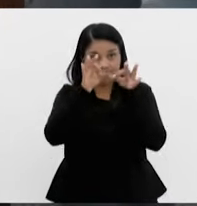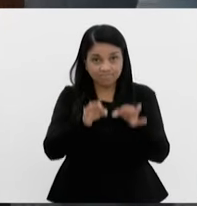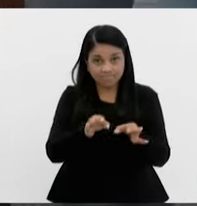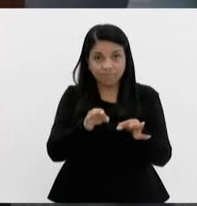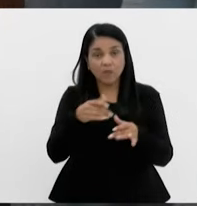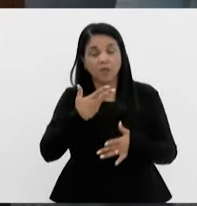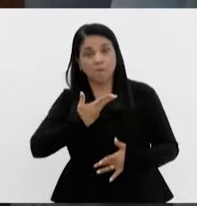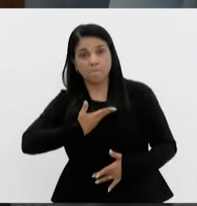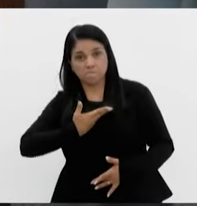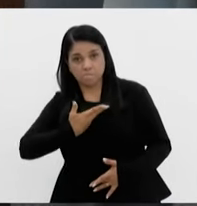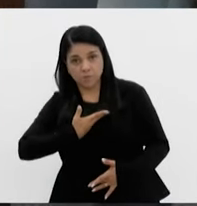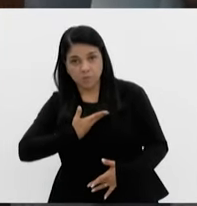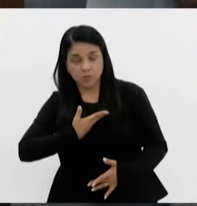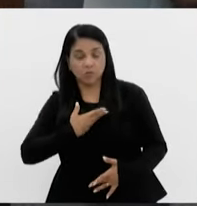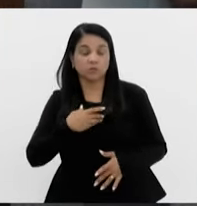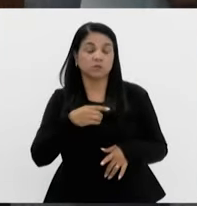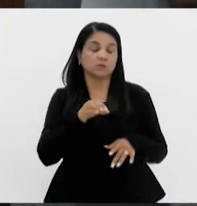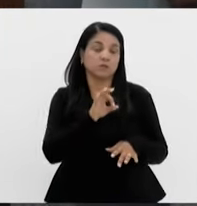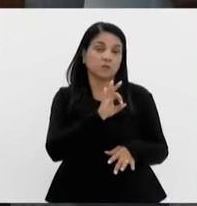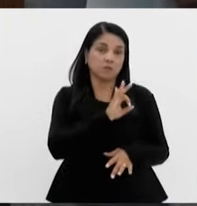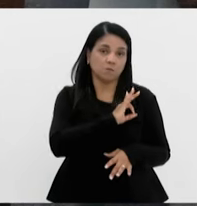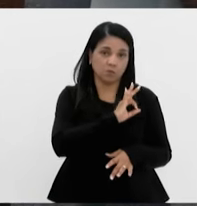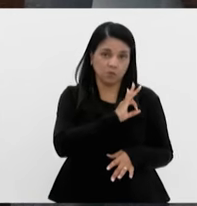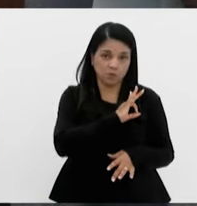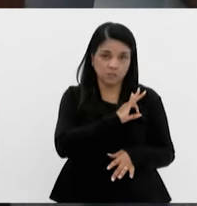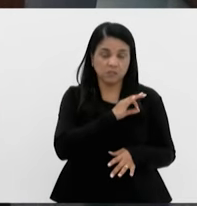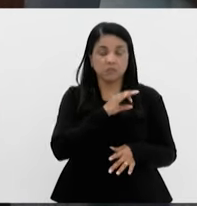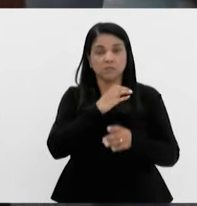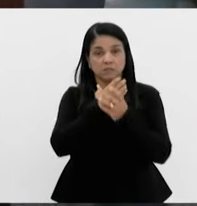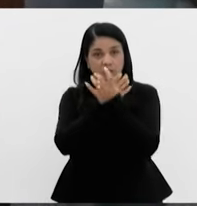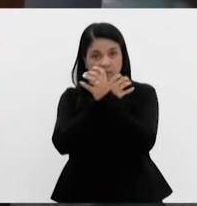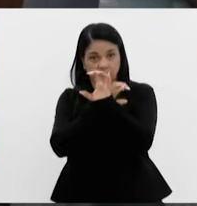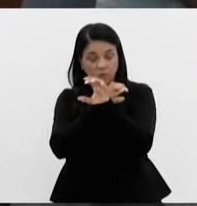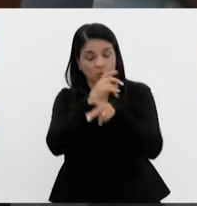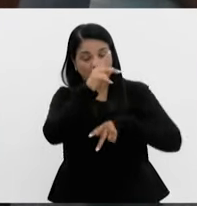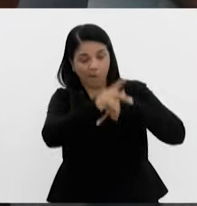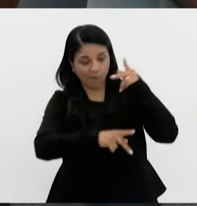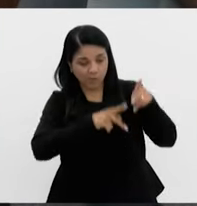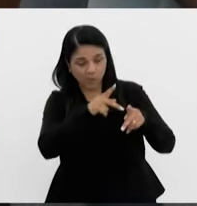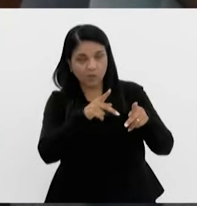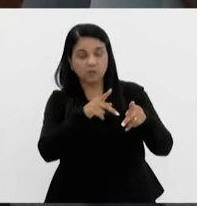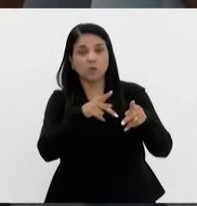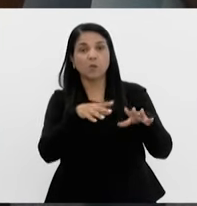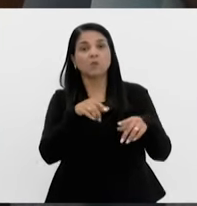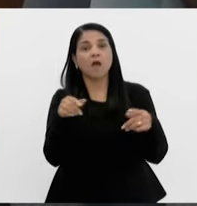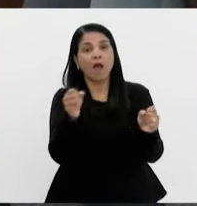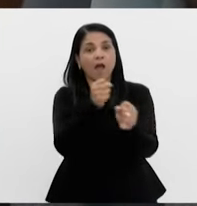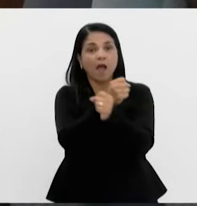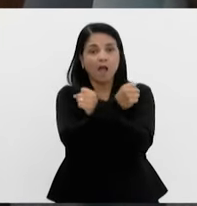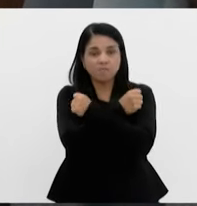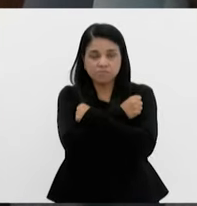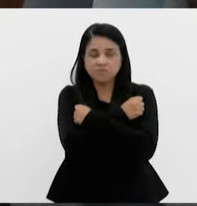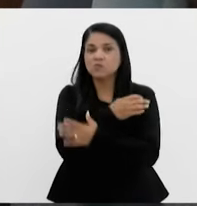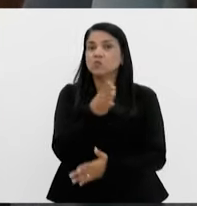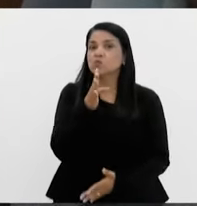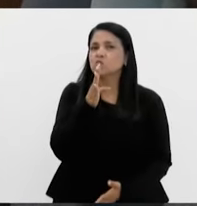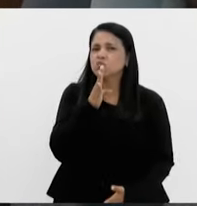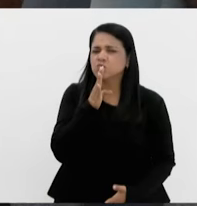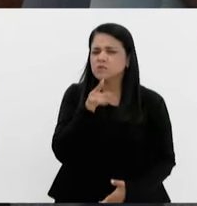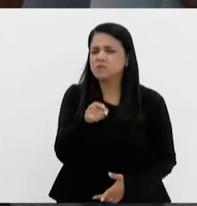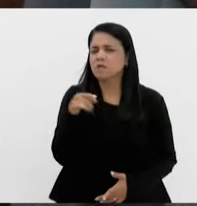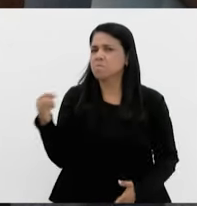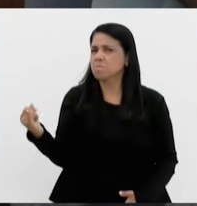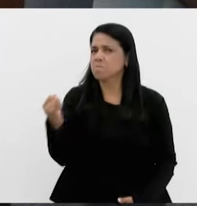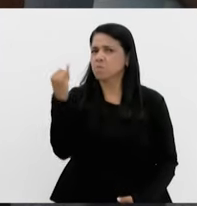amigos integrantes da Polícia Civil ou o povo do nosso Estado estaremos o abraçando e reconhecendo a sua